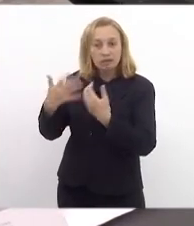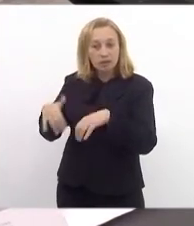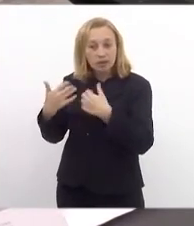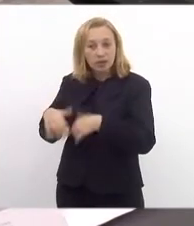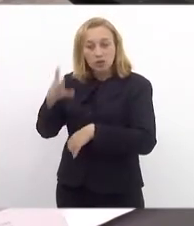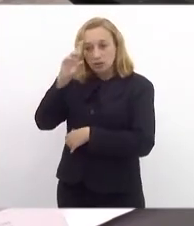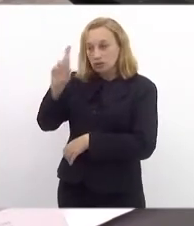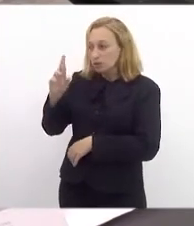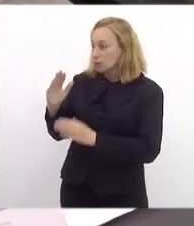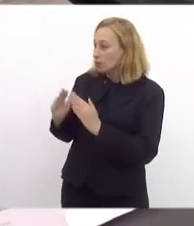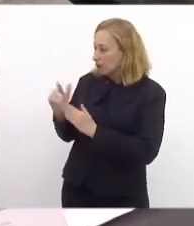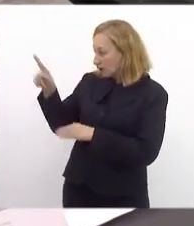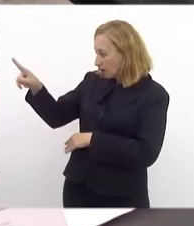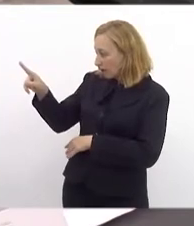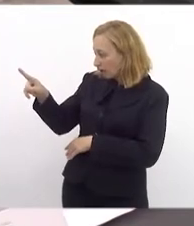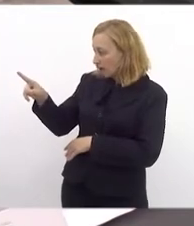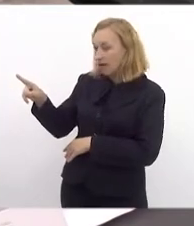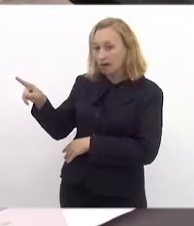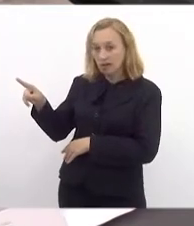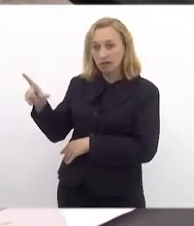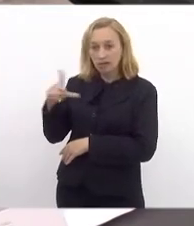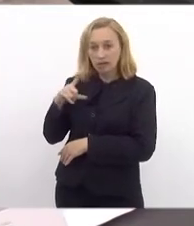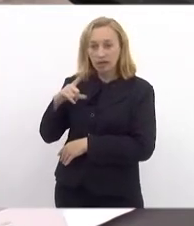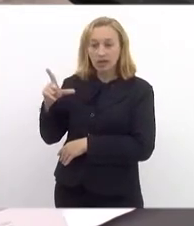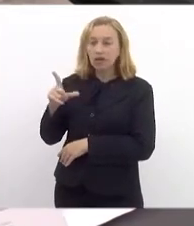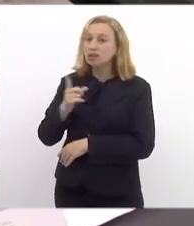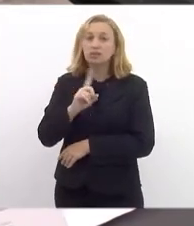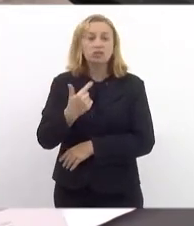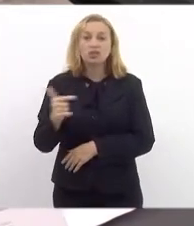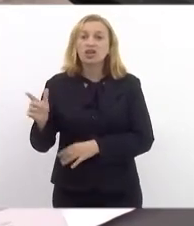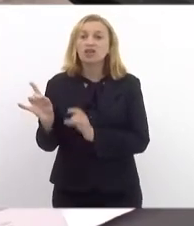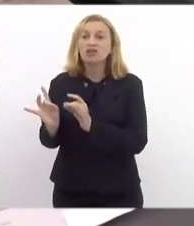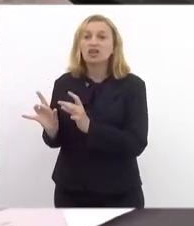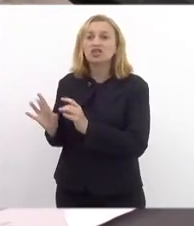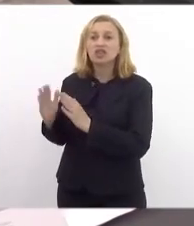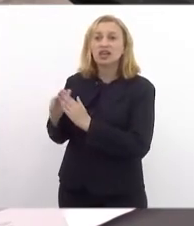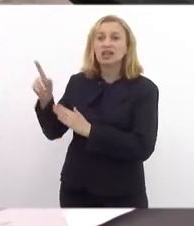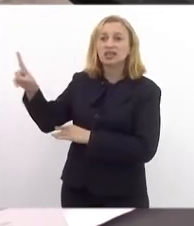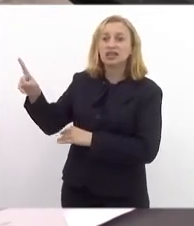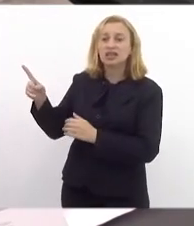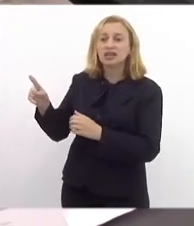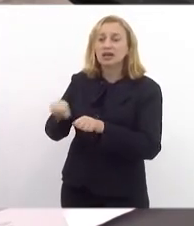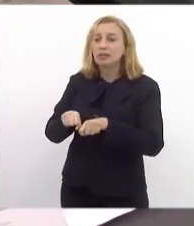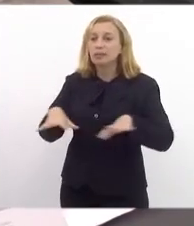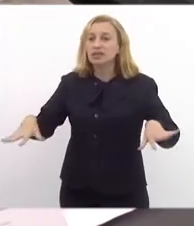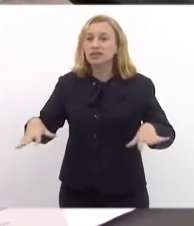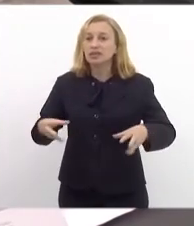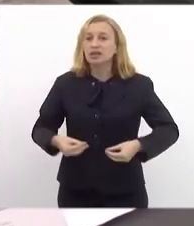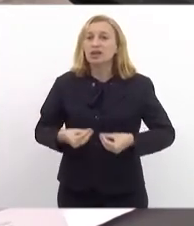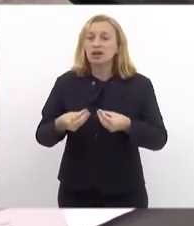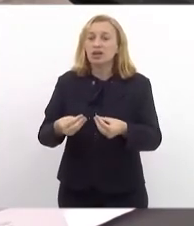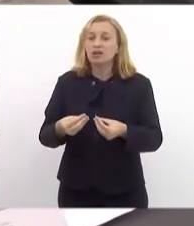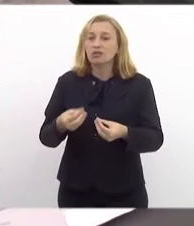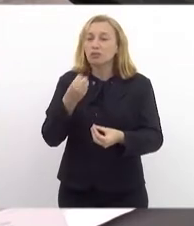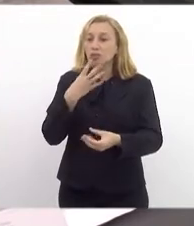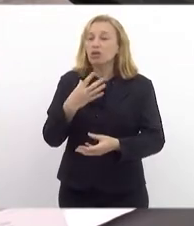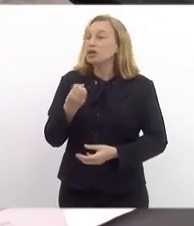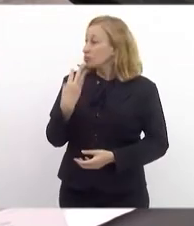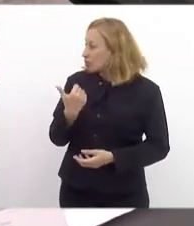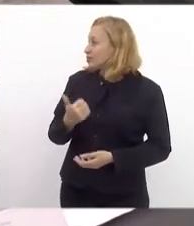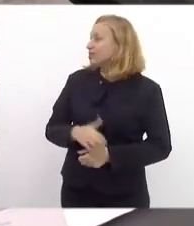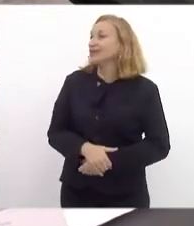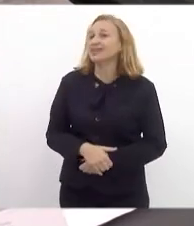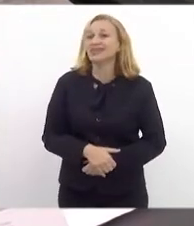só tem residência lá e todos nós não não tem mais não eu vendi na plan de Mia a oferta foi boa é que bom